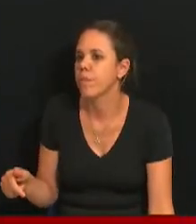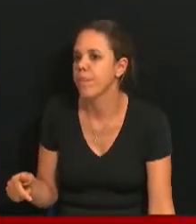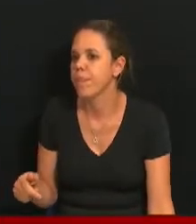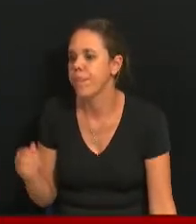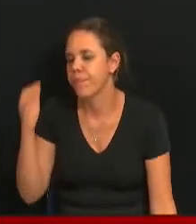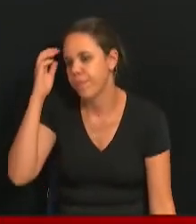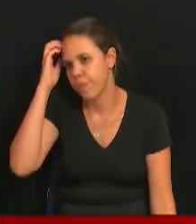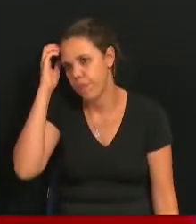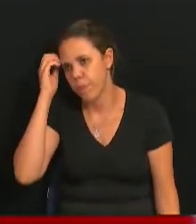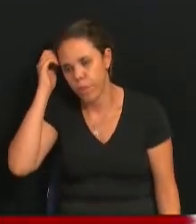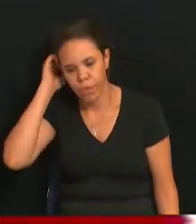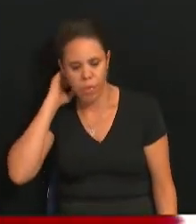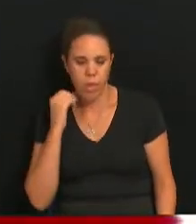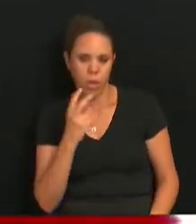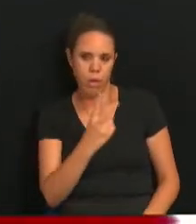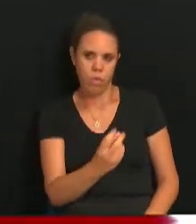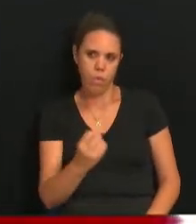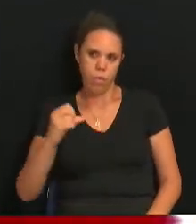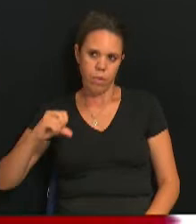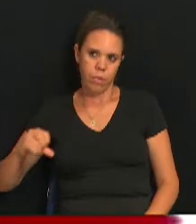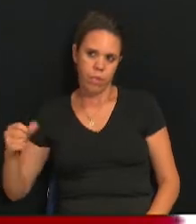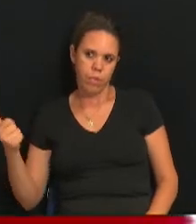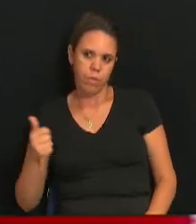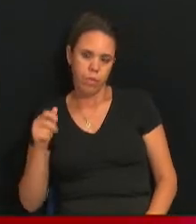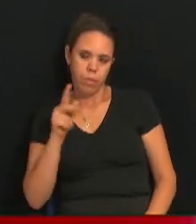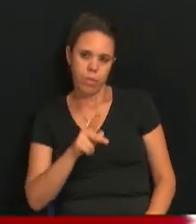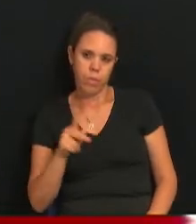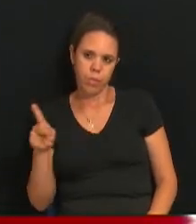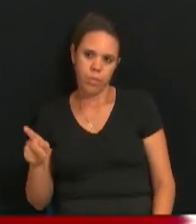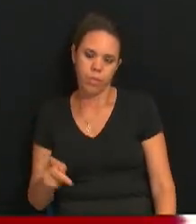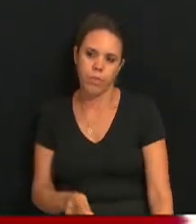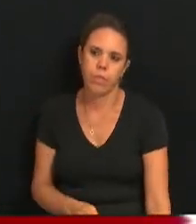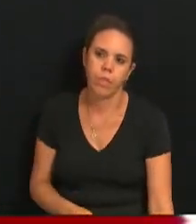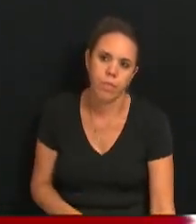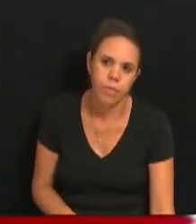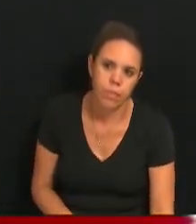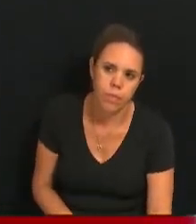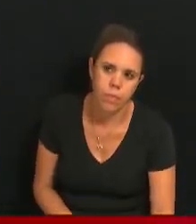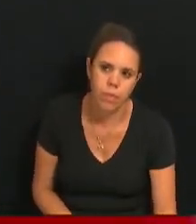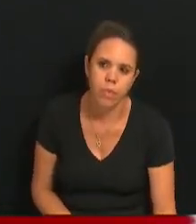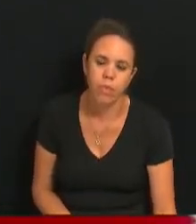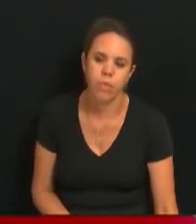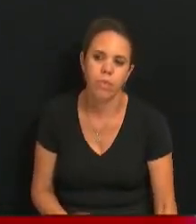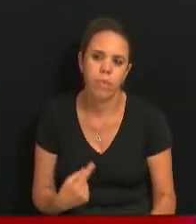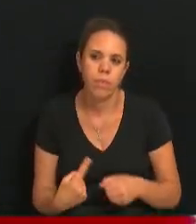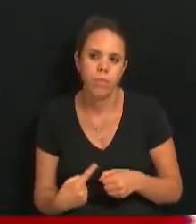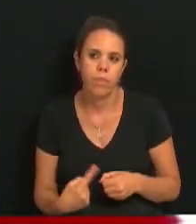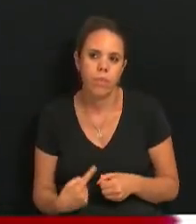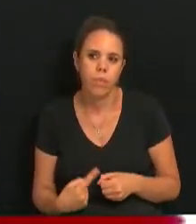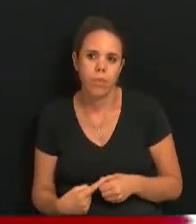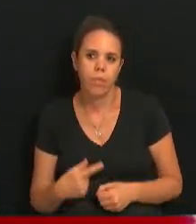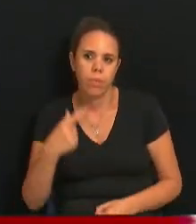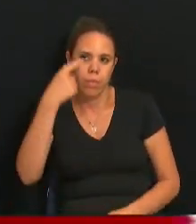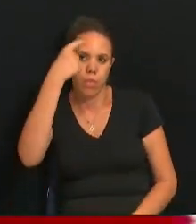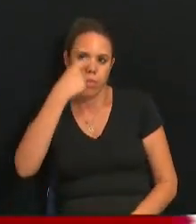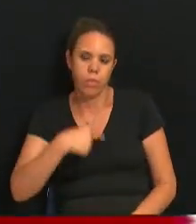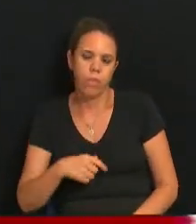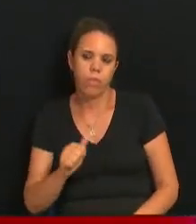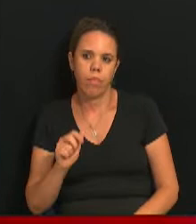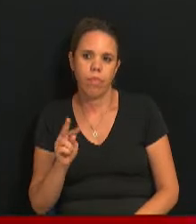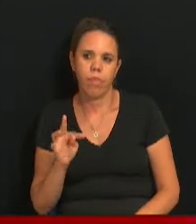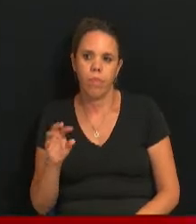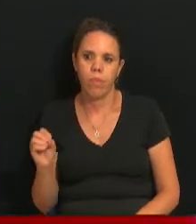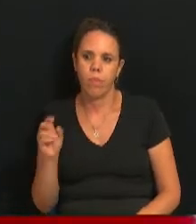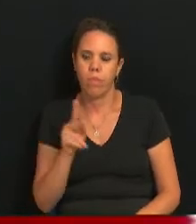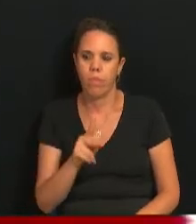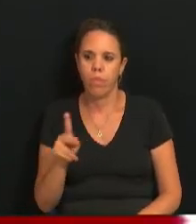em 2009, que os primeiros professores adjuntos tomaram posse aqui no município. Então, eu sou Augusto, sou professor